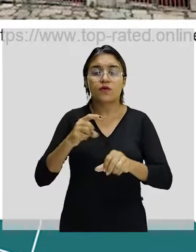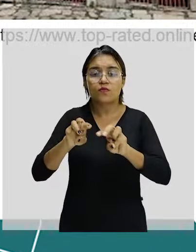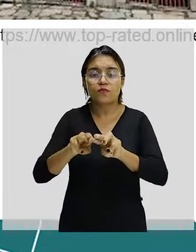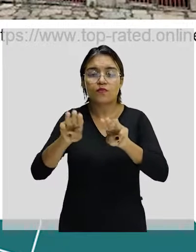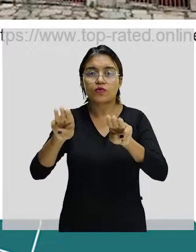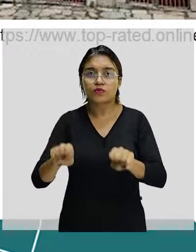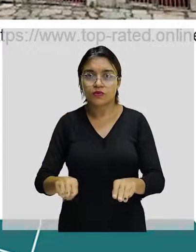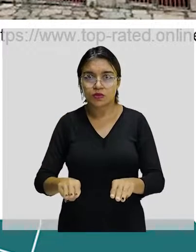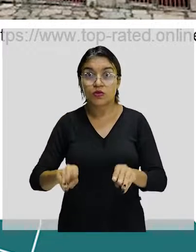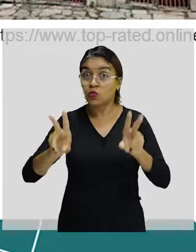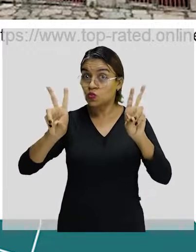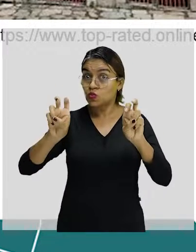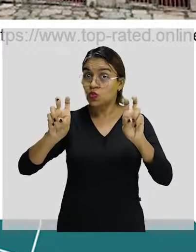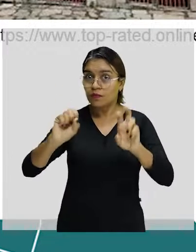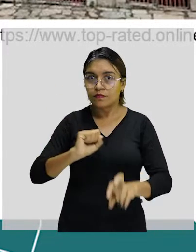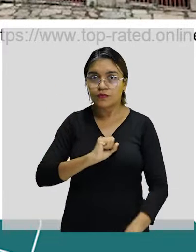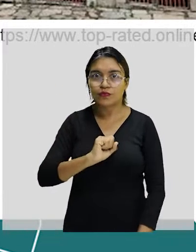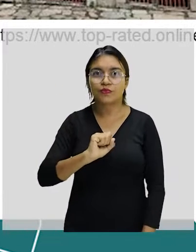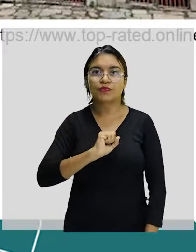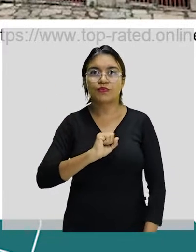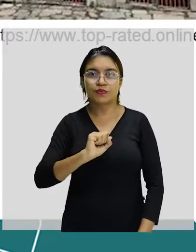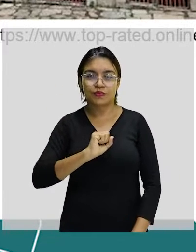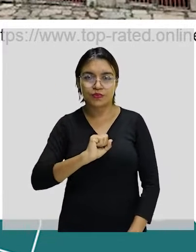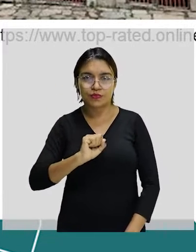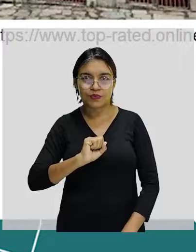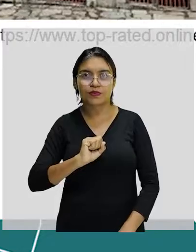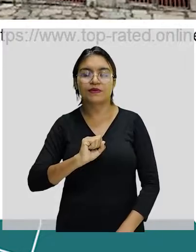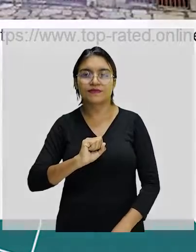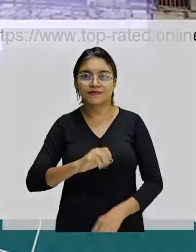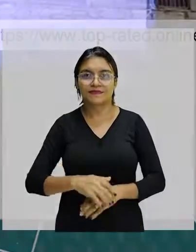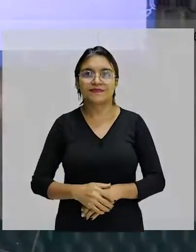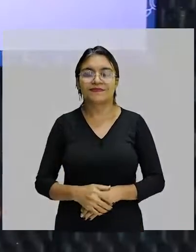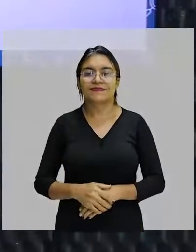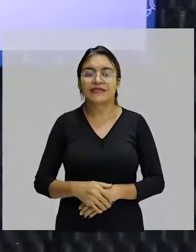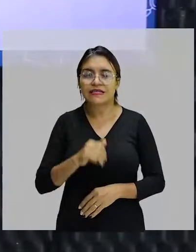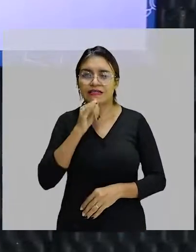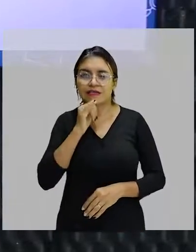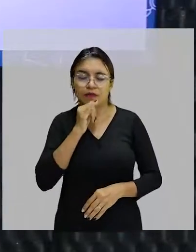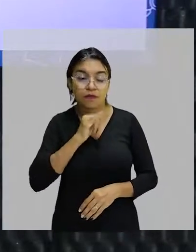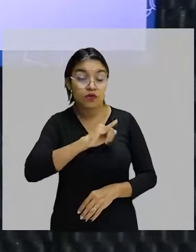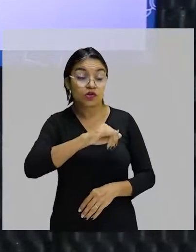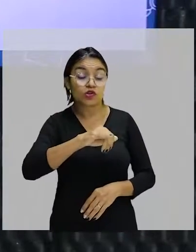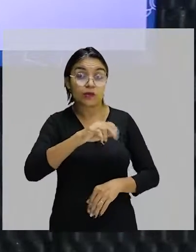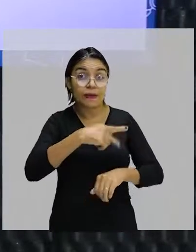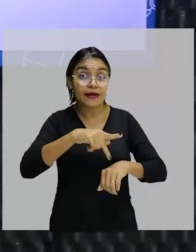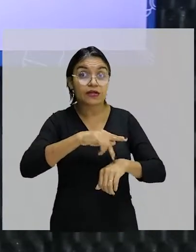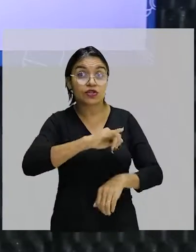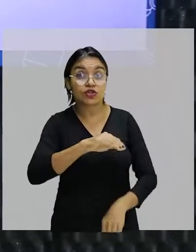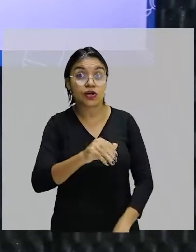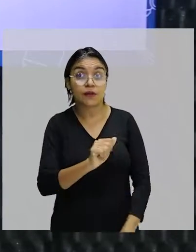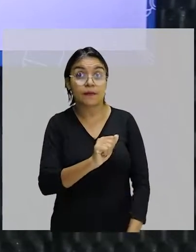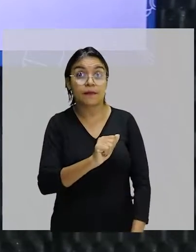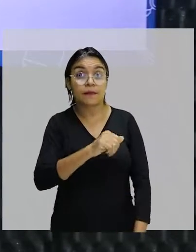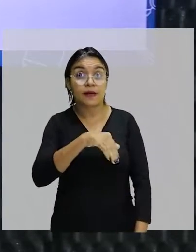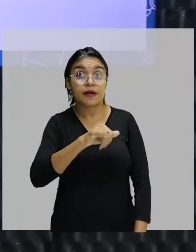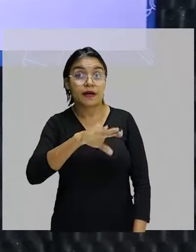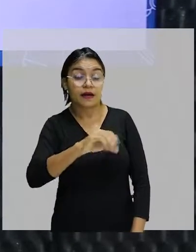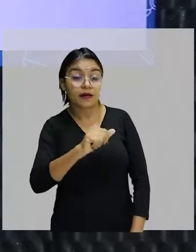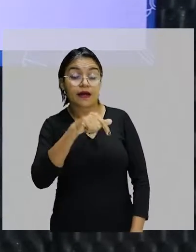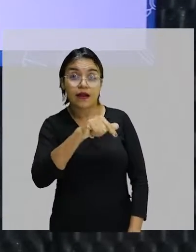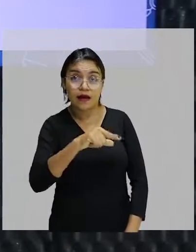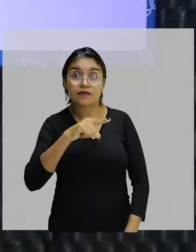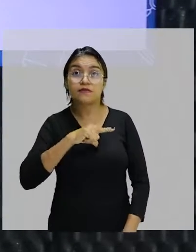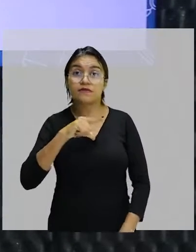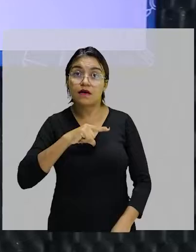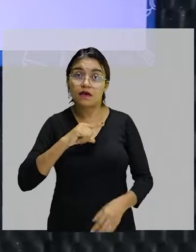museu sobre esse assunto fora da Jamaica, tá? Porque na Jamaica, óbvio, você tem manifestações